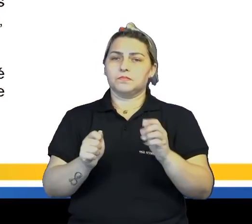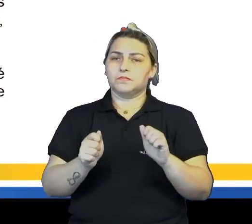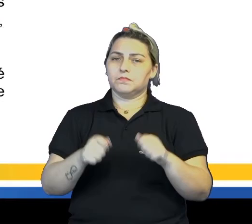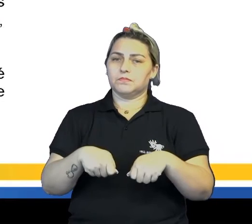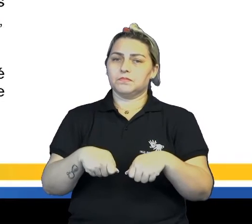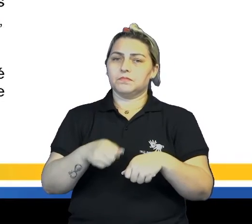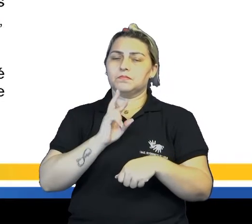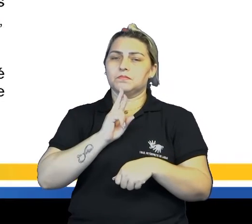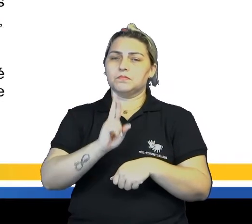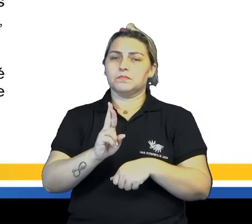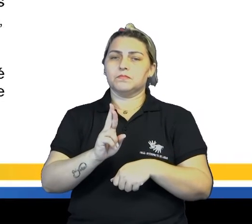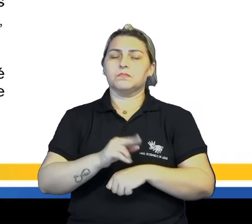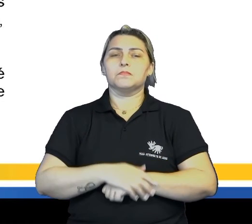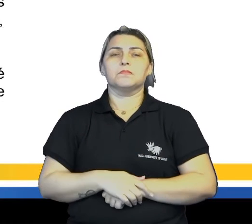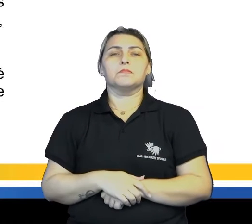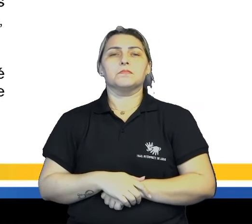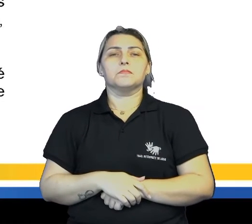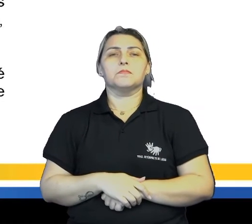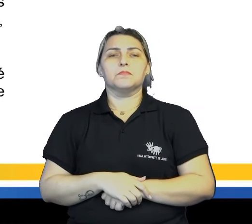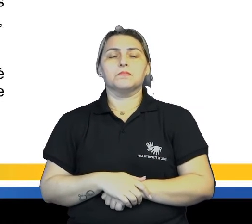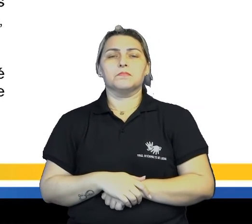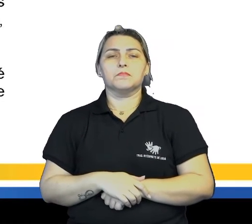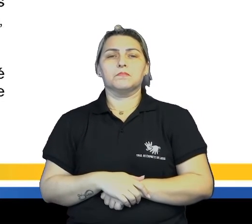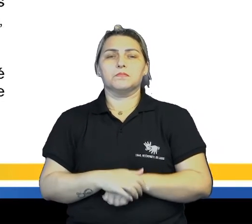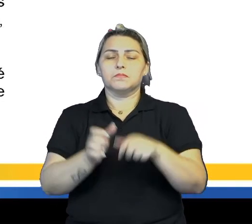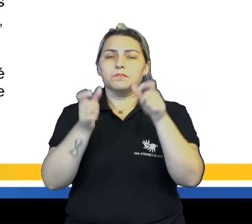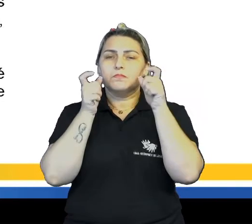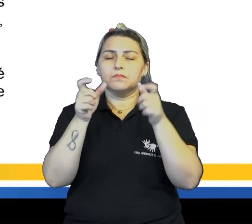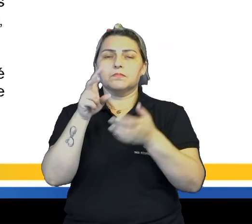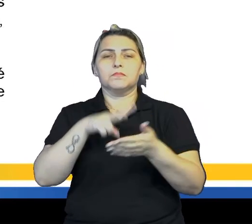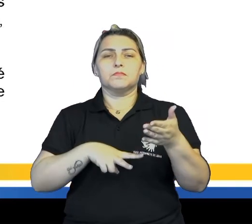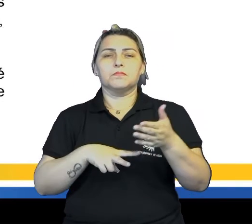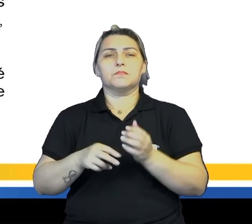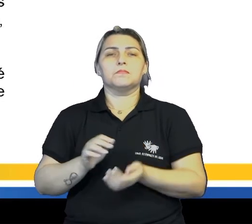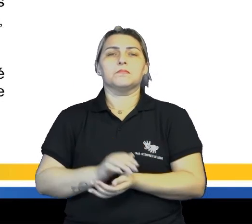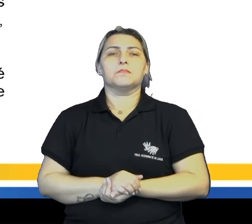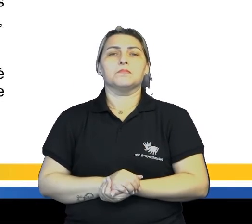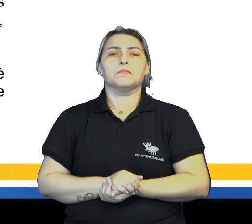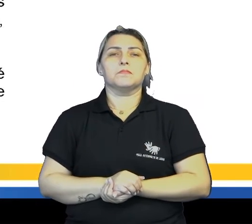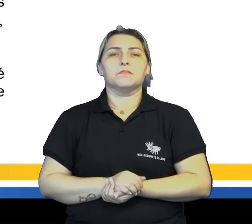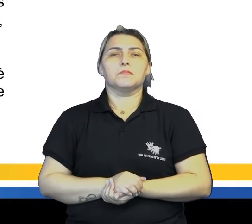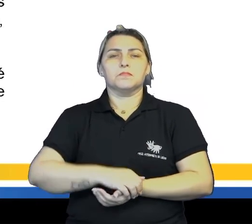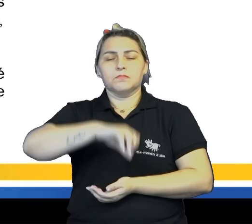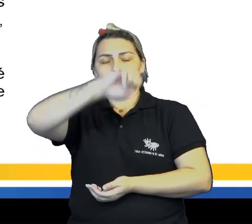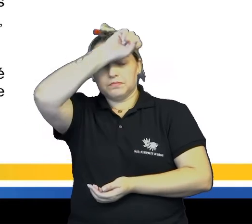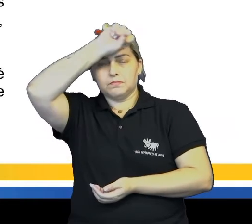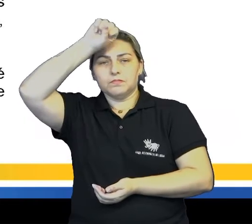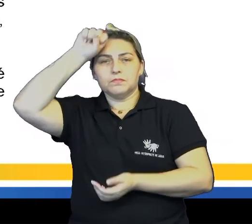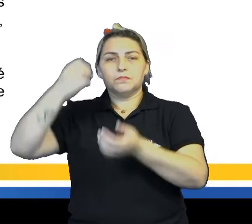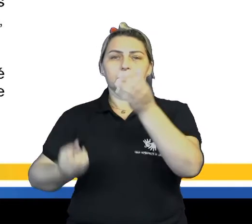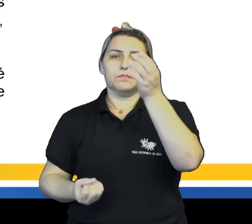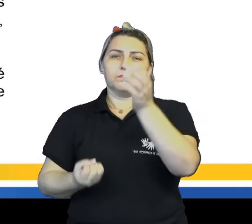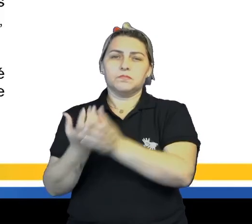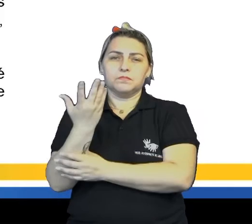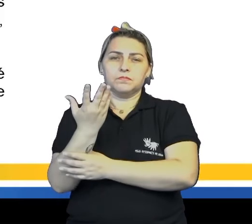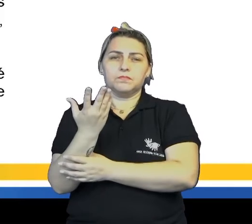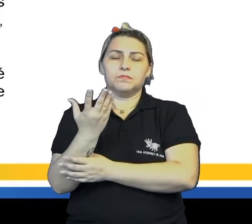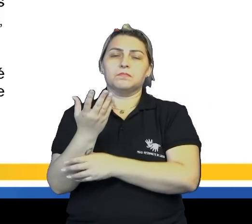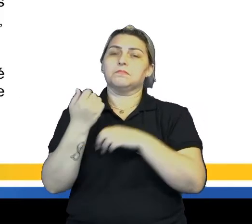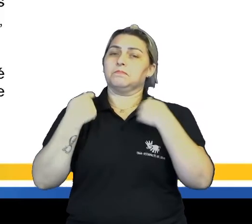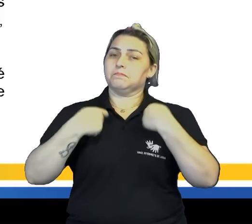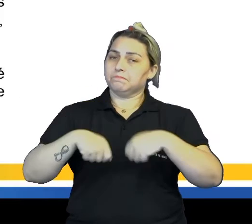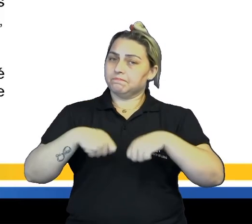de resposta. Acompanhem com atenção a leitura. A sociologia surgiu